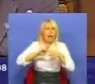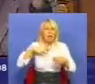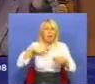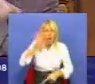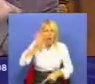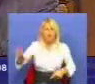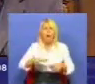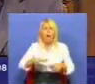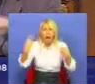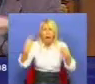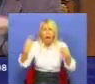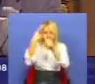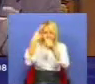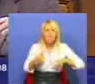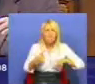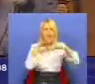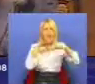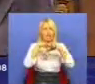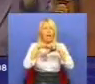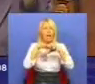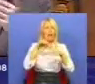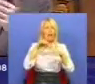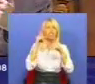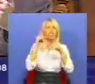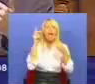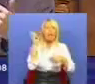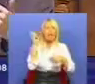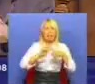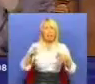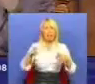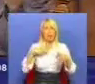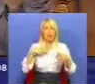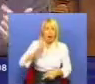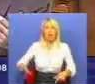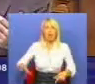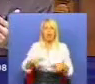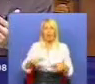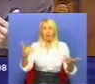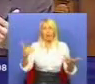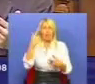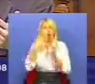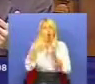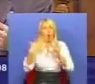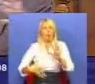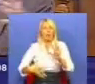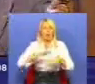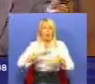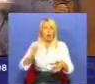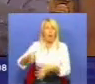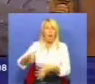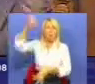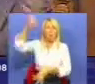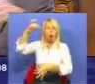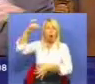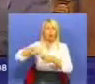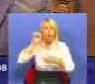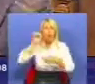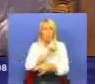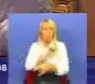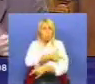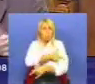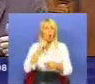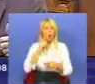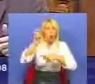Vai haver várias redes elétricas nacionais. Está a ver a complicação que seria, já com a instalação de postos de altíssima tensão, termos postos cruzados,